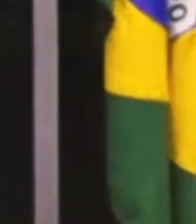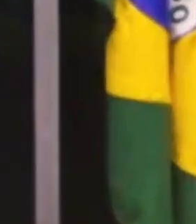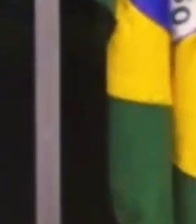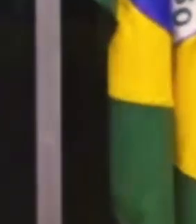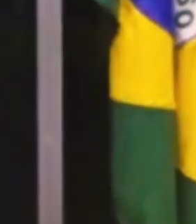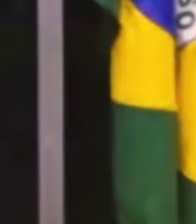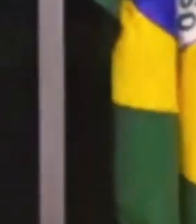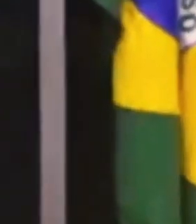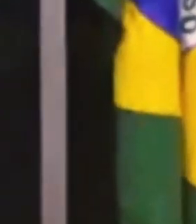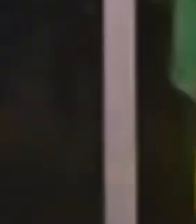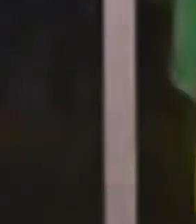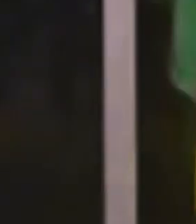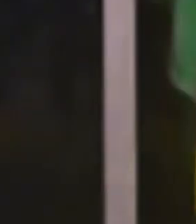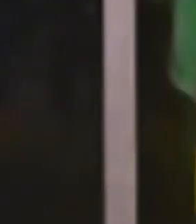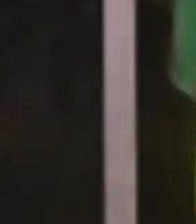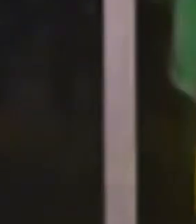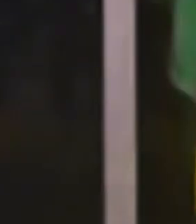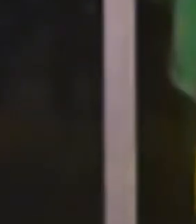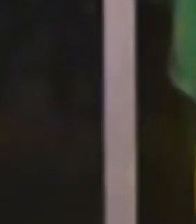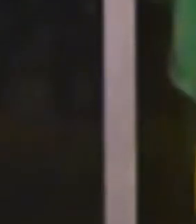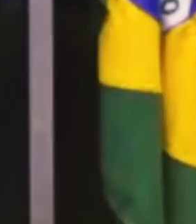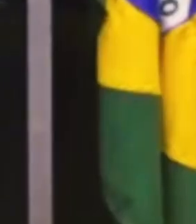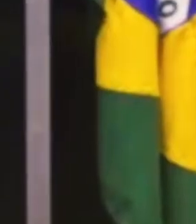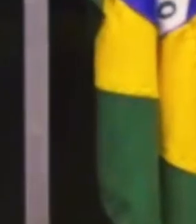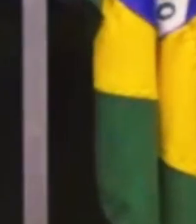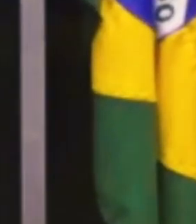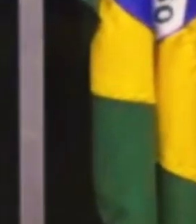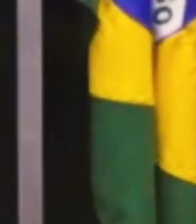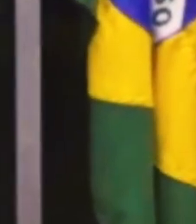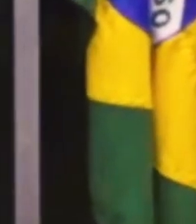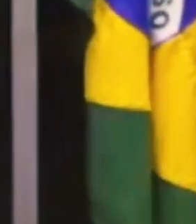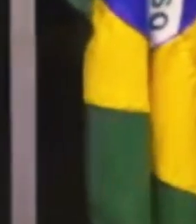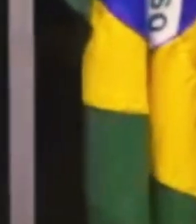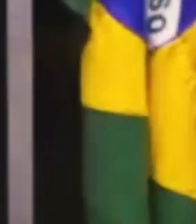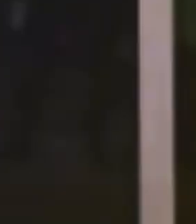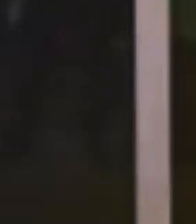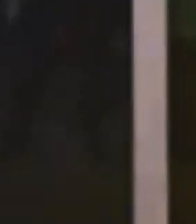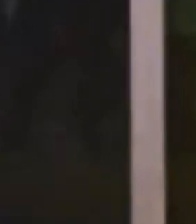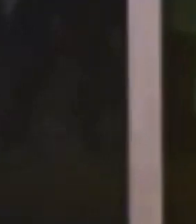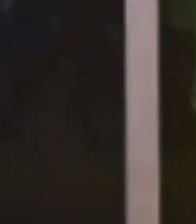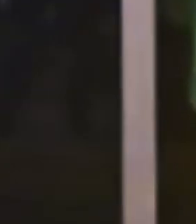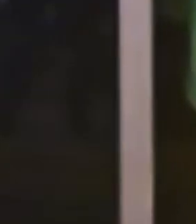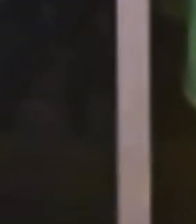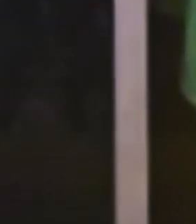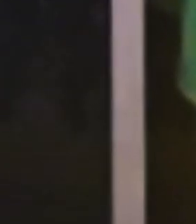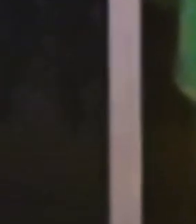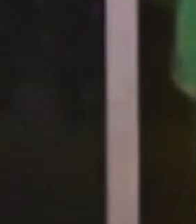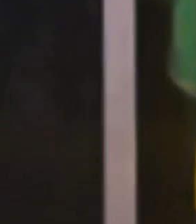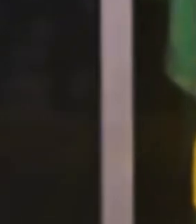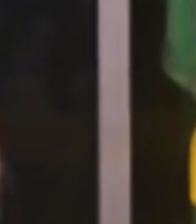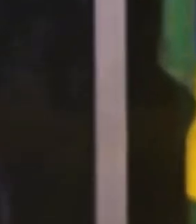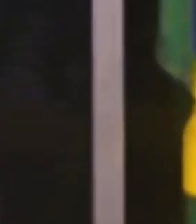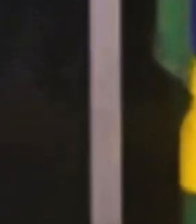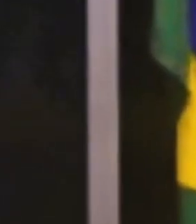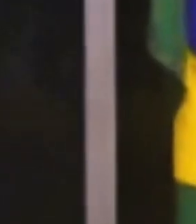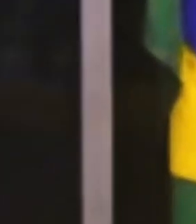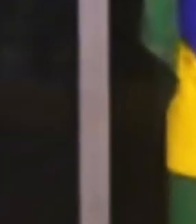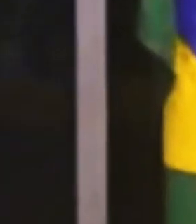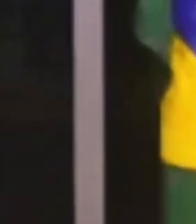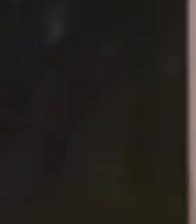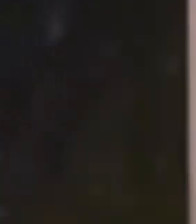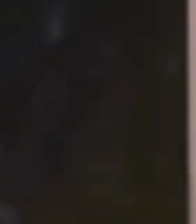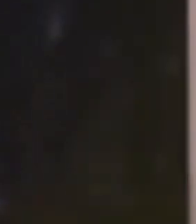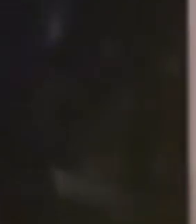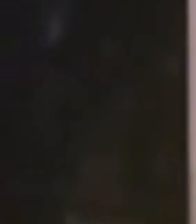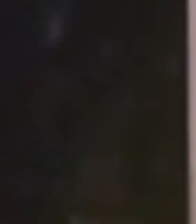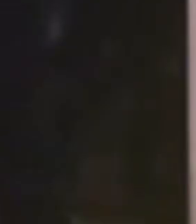Como os deputados vão pra rua pedir votos, sabendo que a população está descontente com o fato de que estes dois